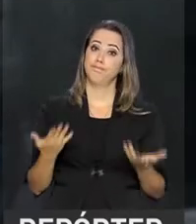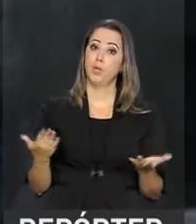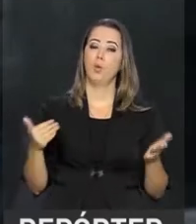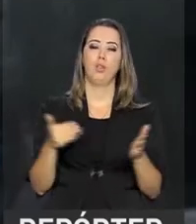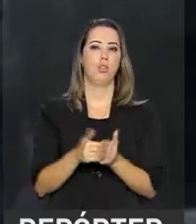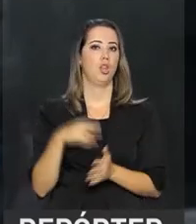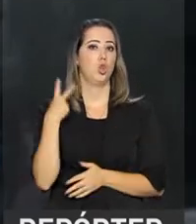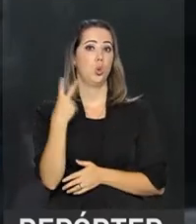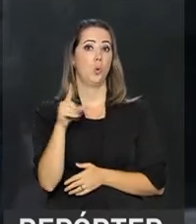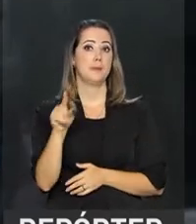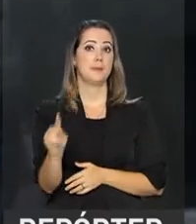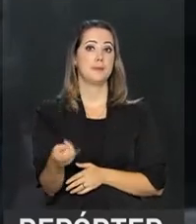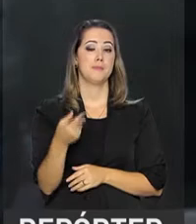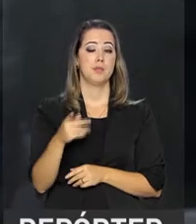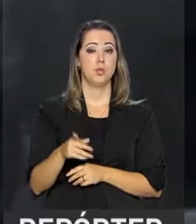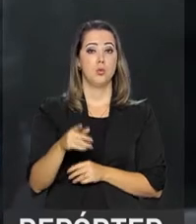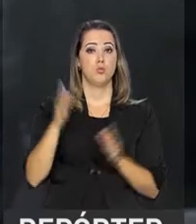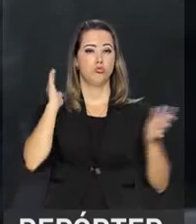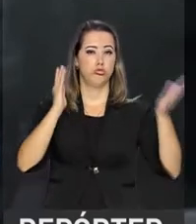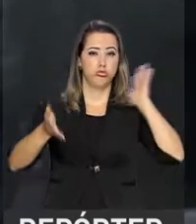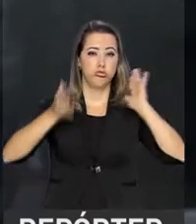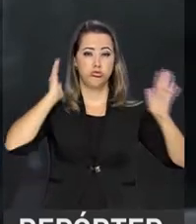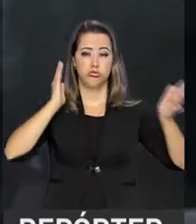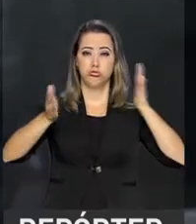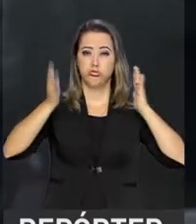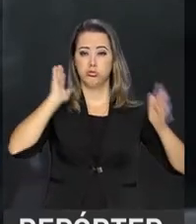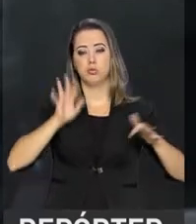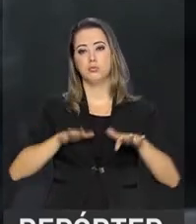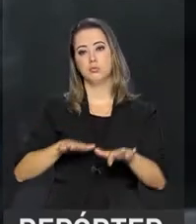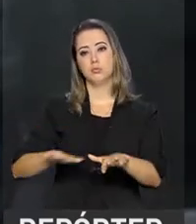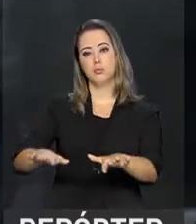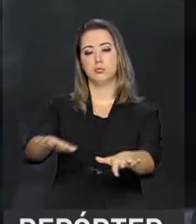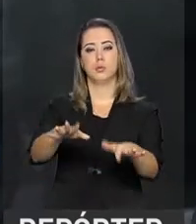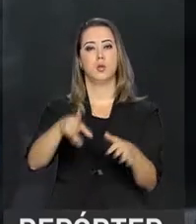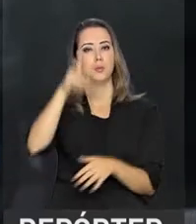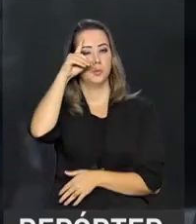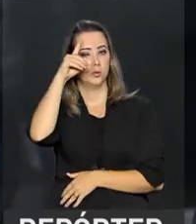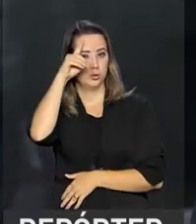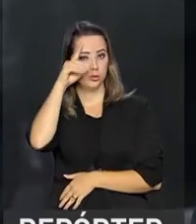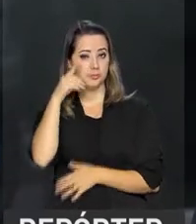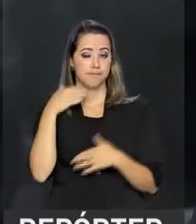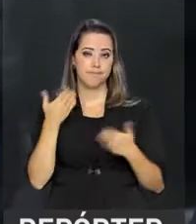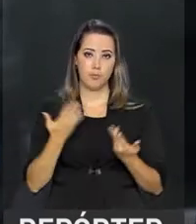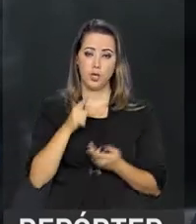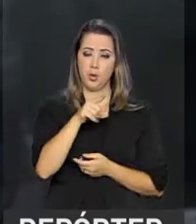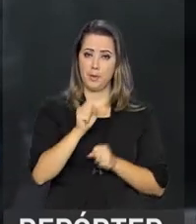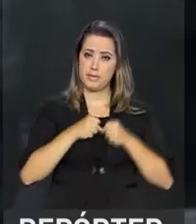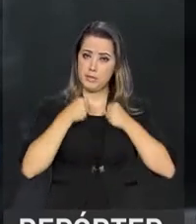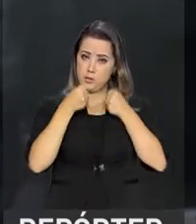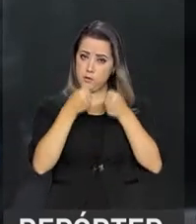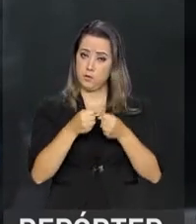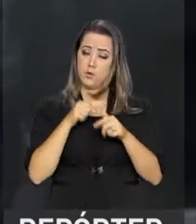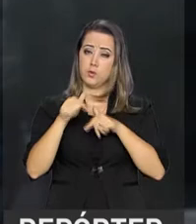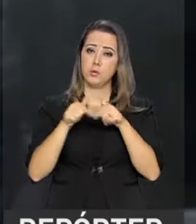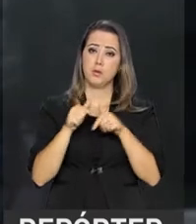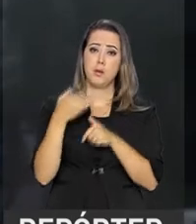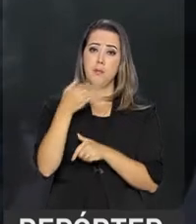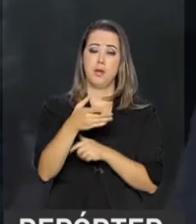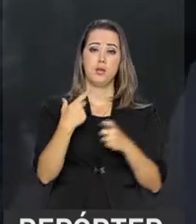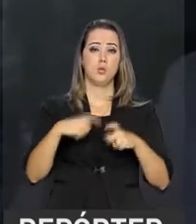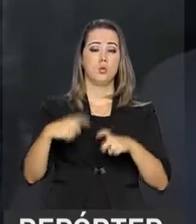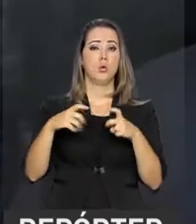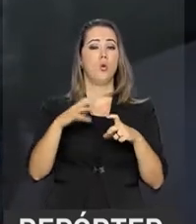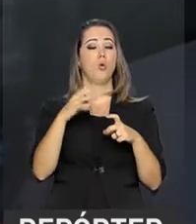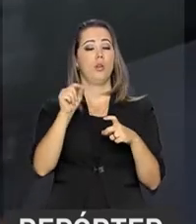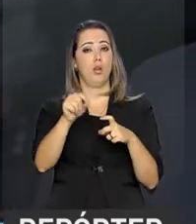chegam a trafegar por dia na rodovia para falar então sobre essa força tarefa e sobre os trabalhos lá na região eu tô aqui com o